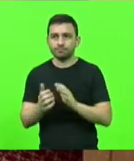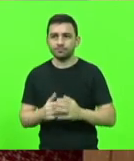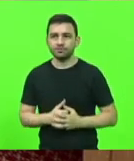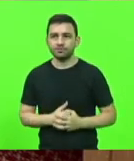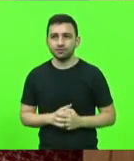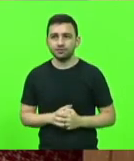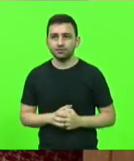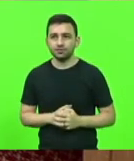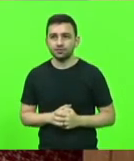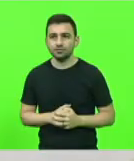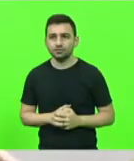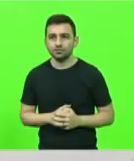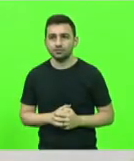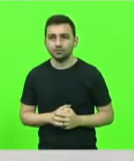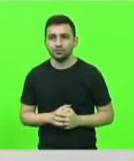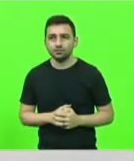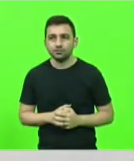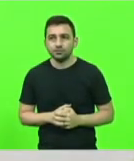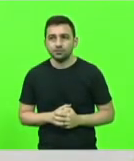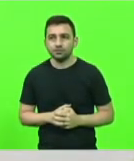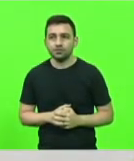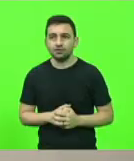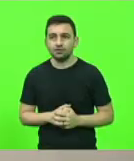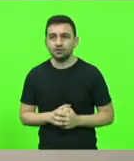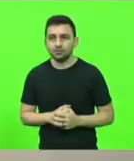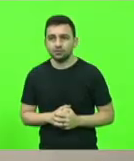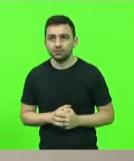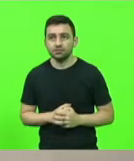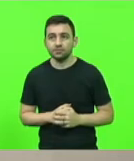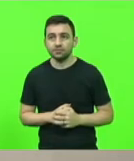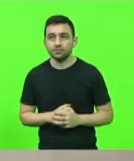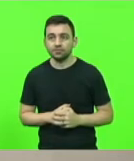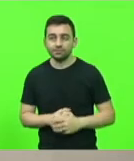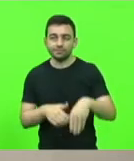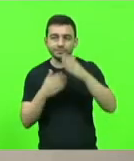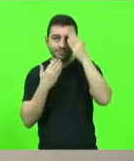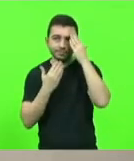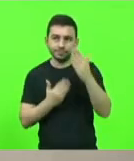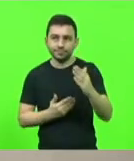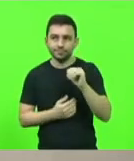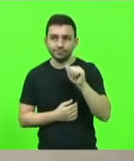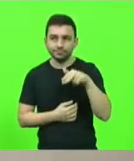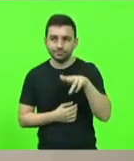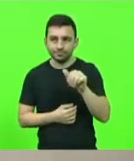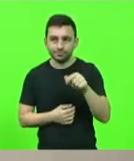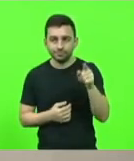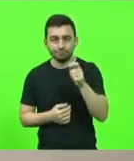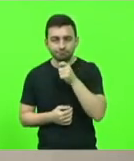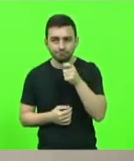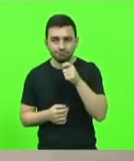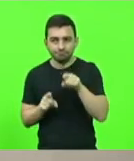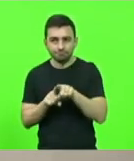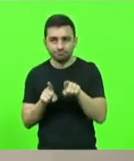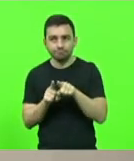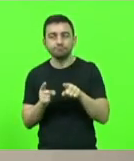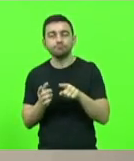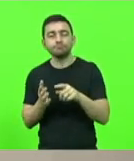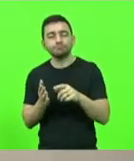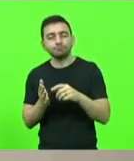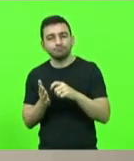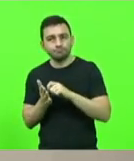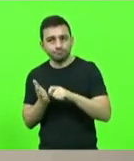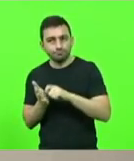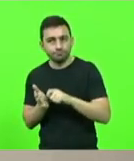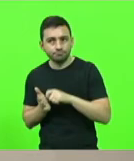a e obrigado jornalista escritora Ana lavratti um exemplo de empreendedorismo de